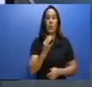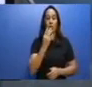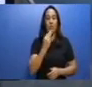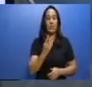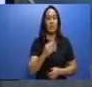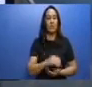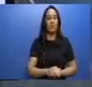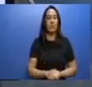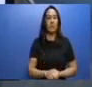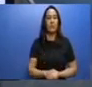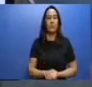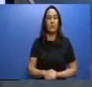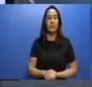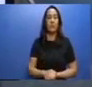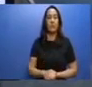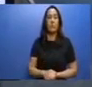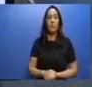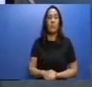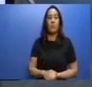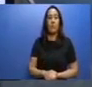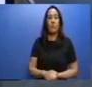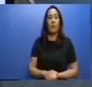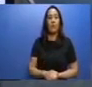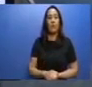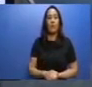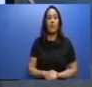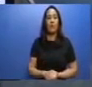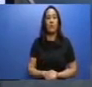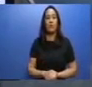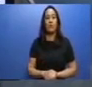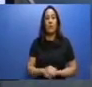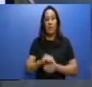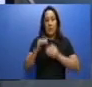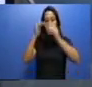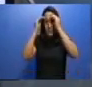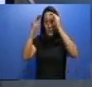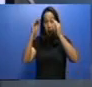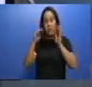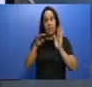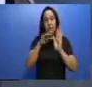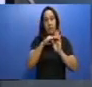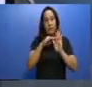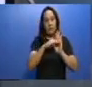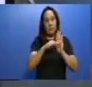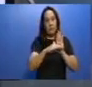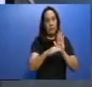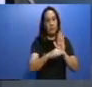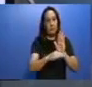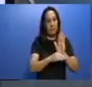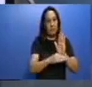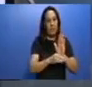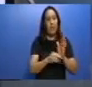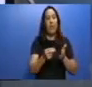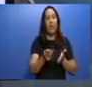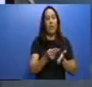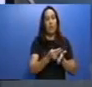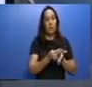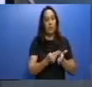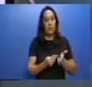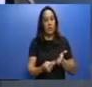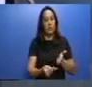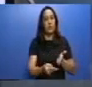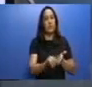vai mudando. E aqui tudo a mesma cor, só que vocês perceberam que a forma, ela vai